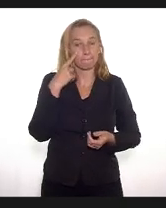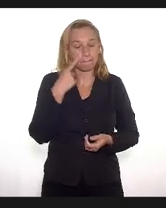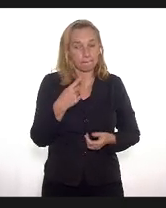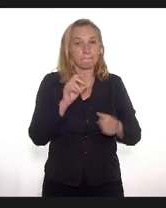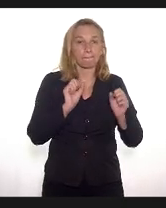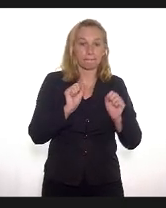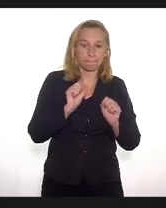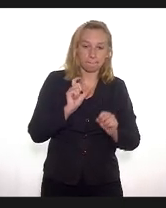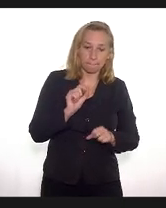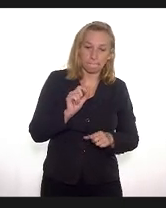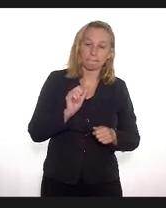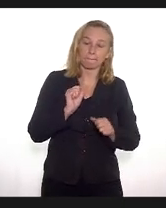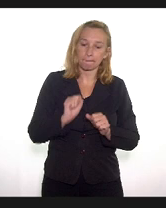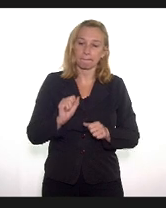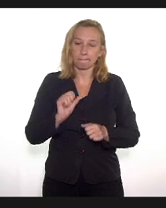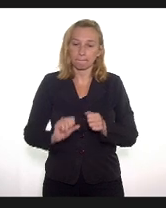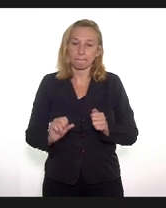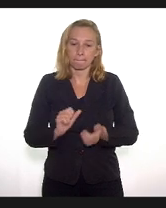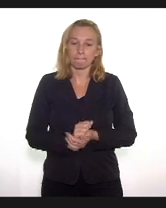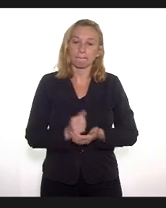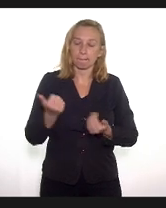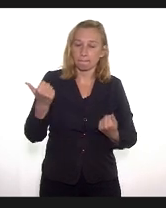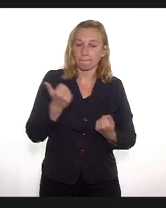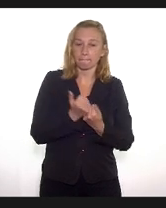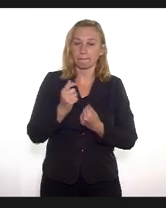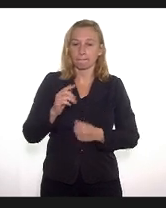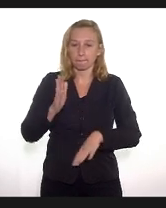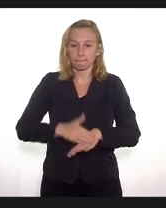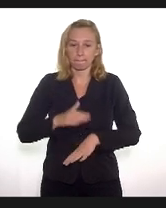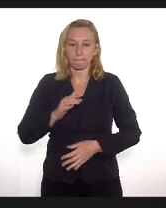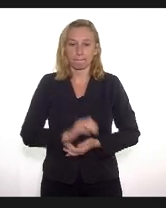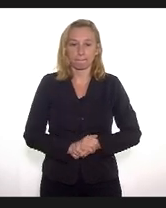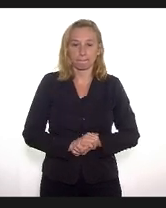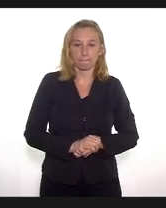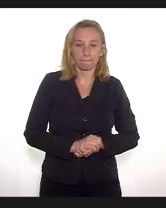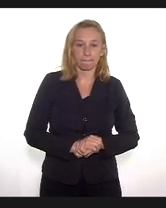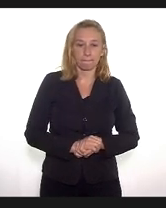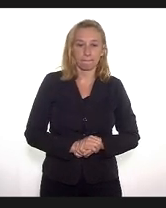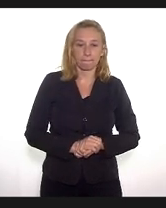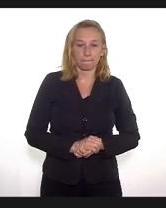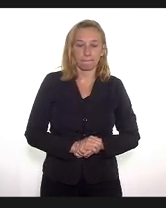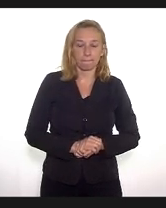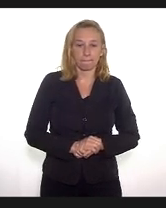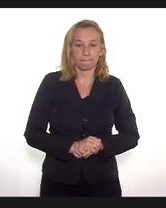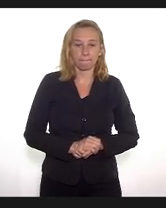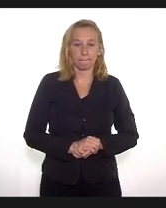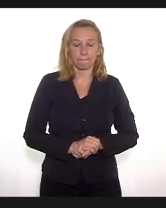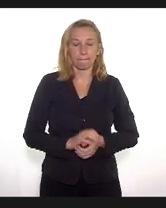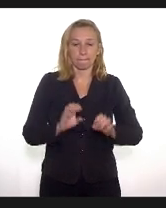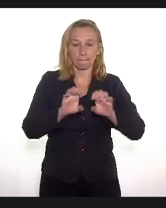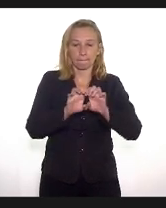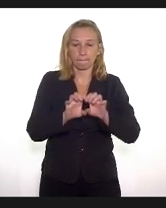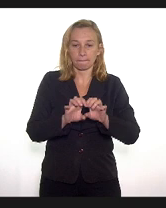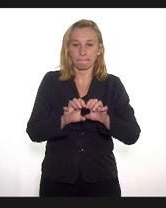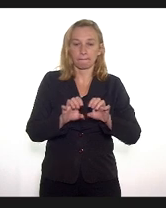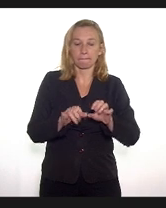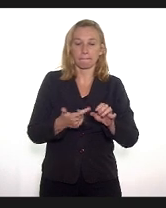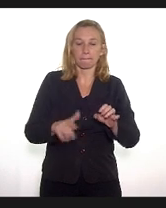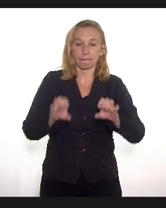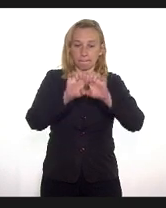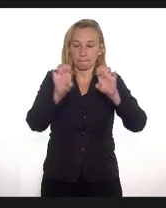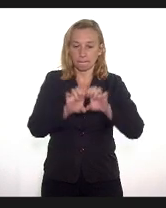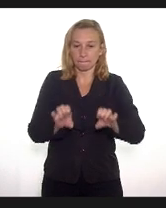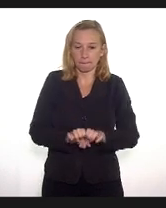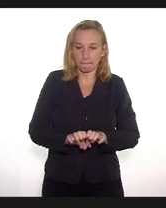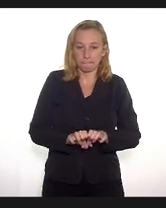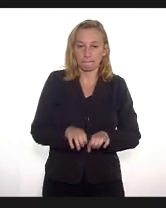que pode ser feito de contrapartida, os apoios e tudo mais. Com relação à infra-acadêmica dos laboratórios, né,